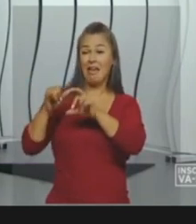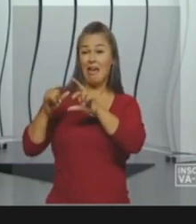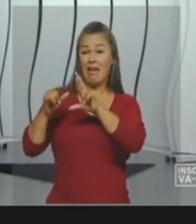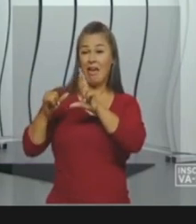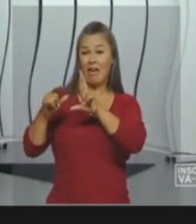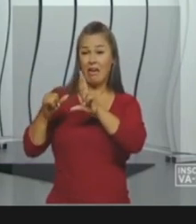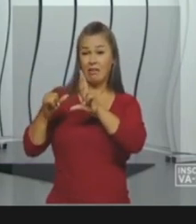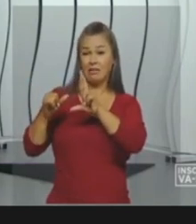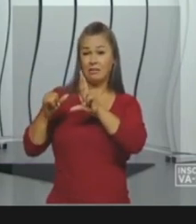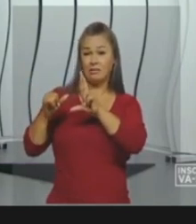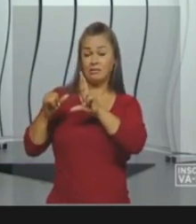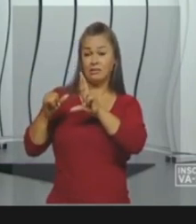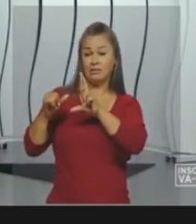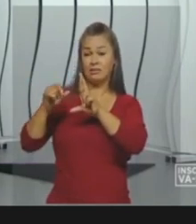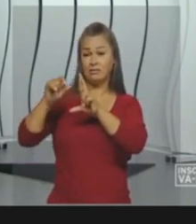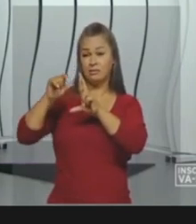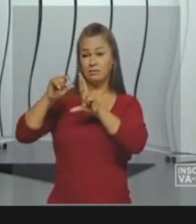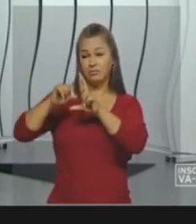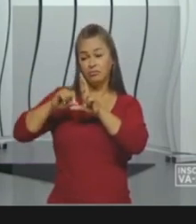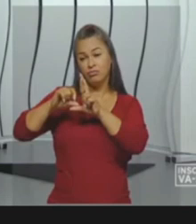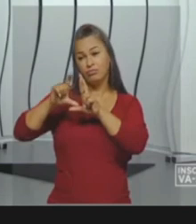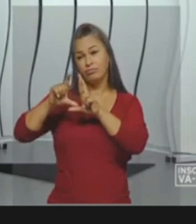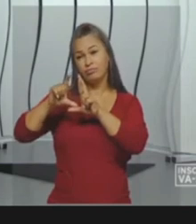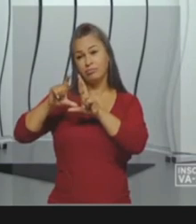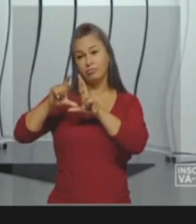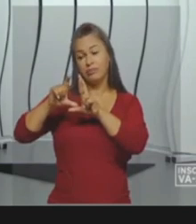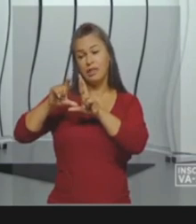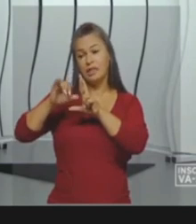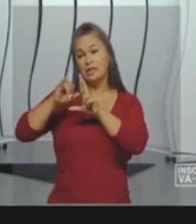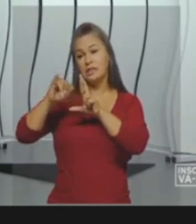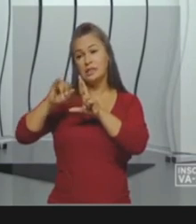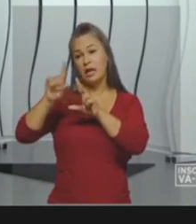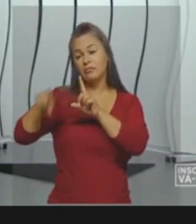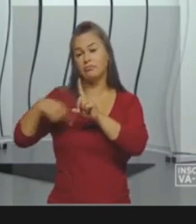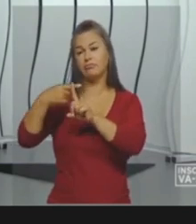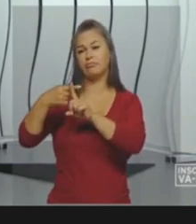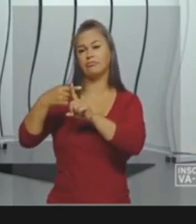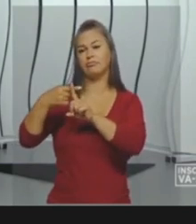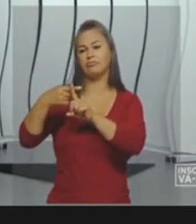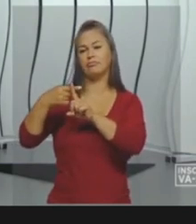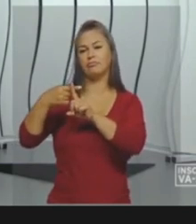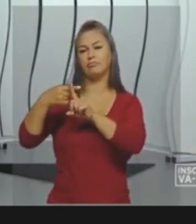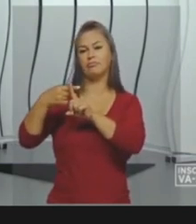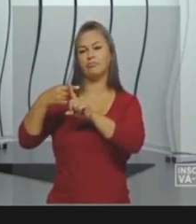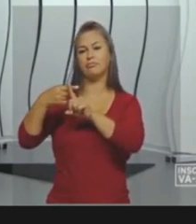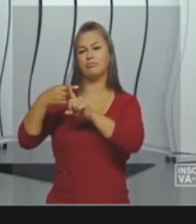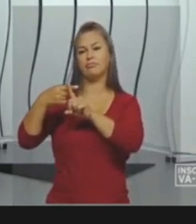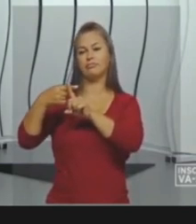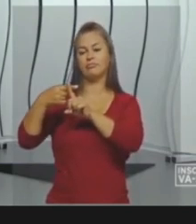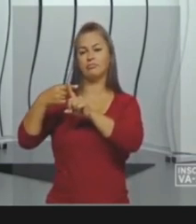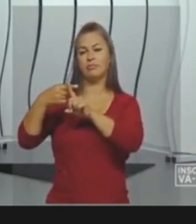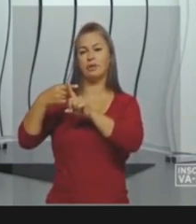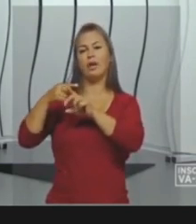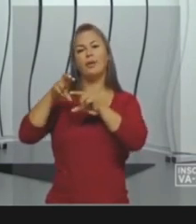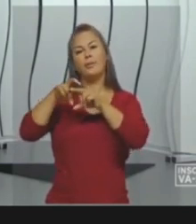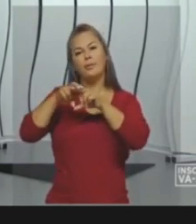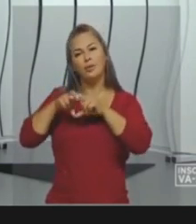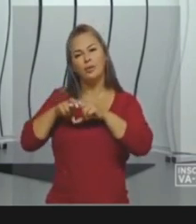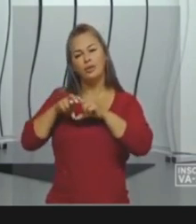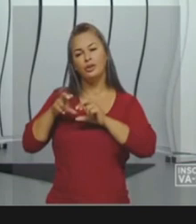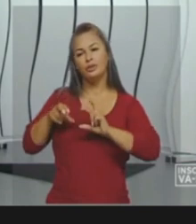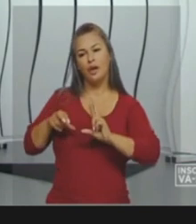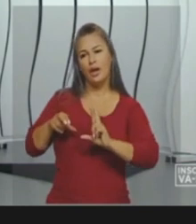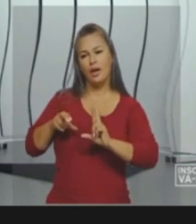ó, um único Rzão já vai definir se é RH positivo. E isso tem a ver com o fato, então, do RH negativo ser